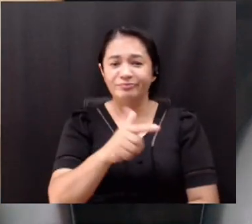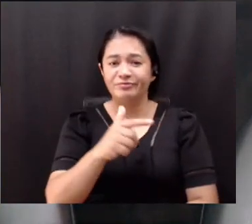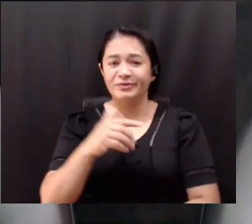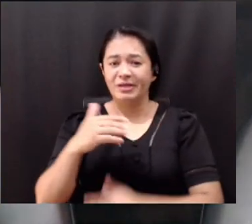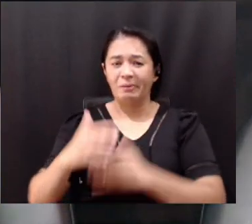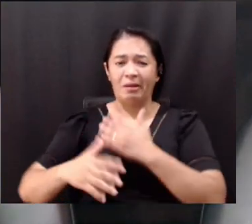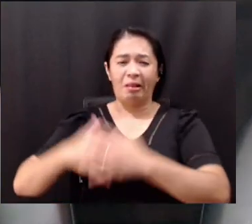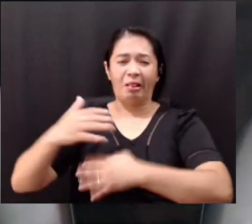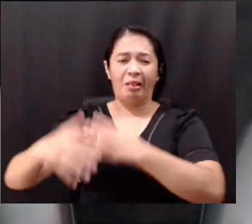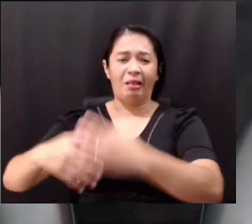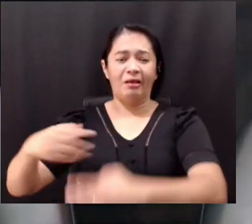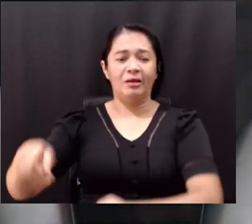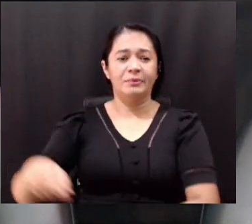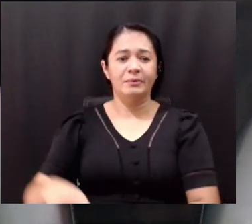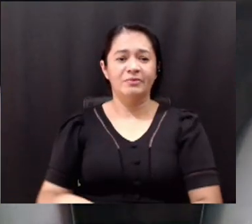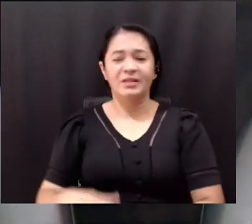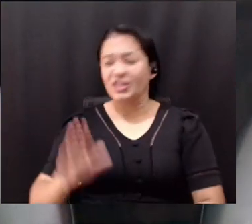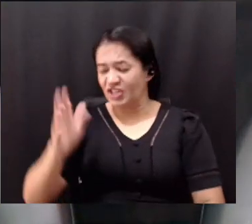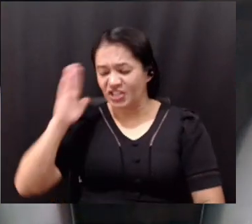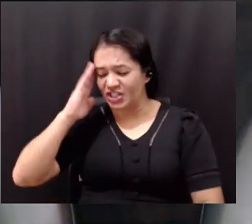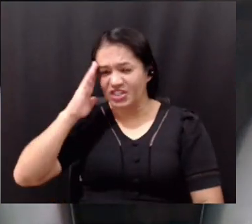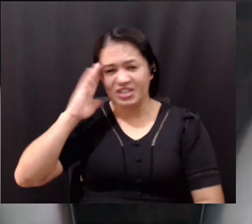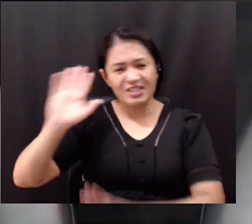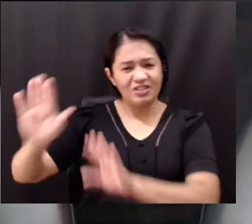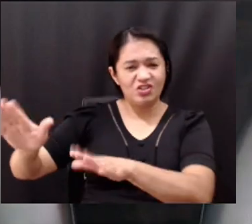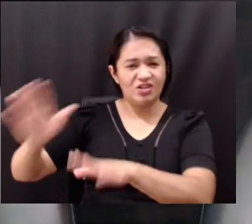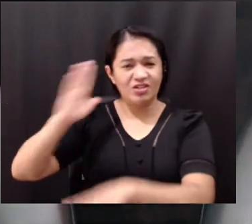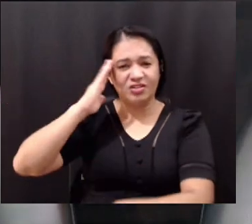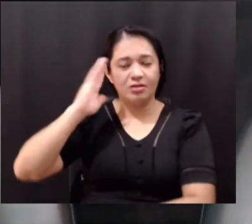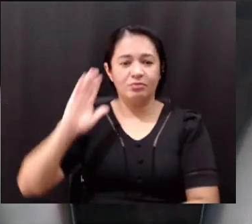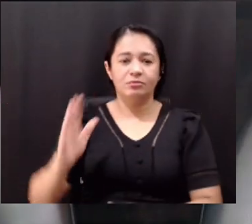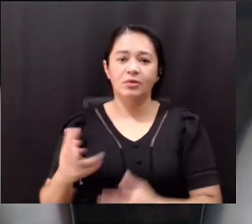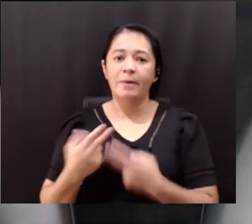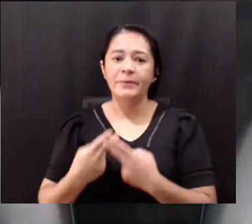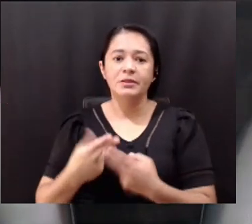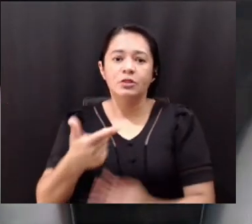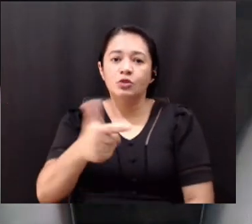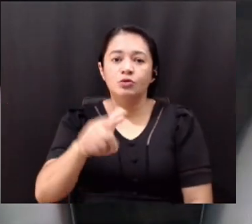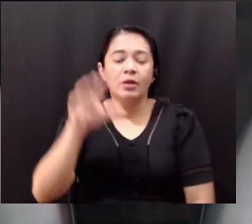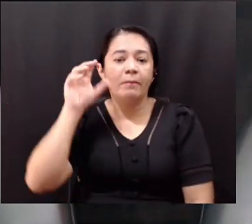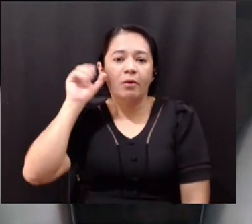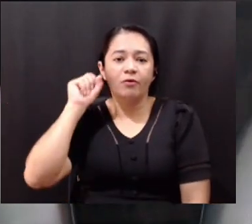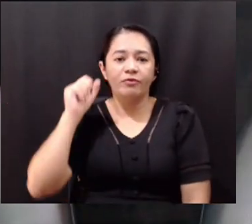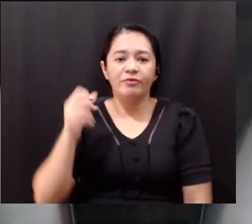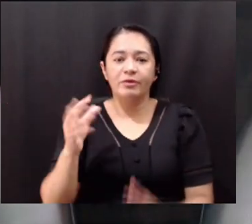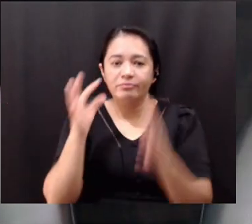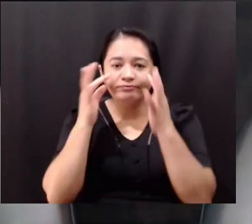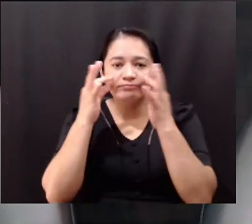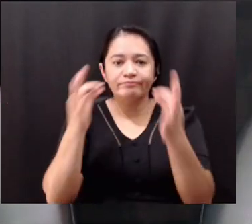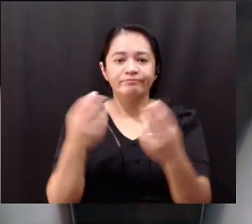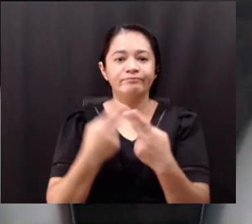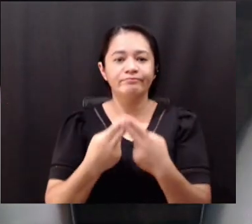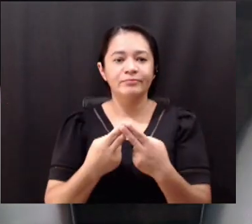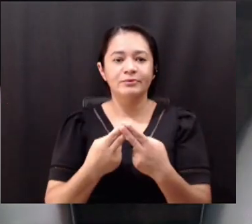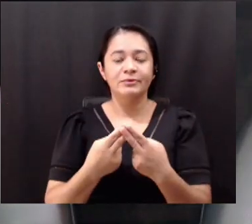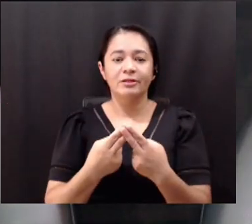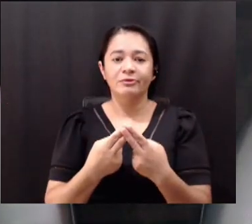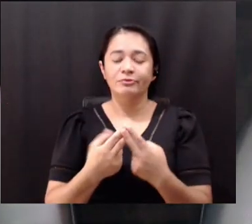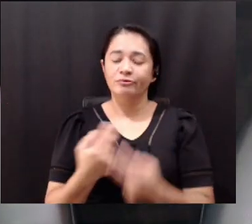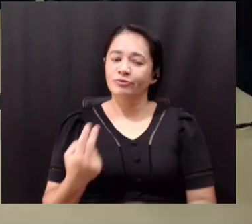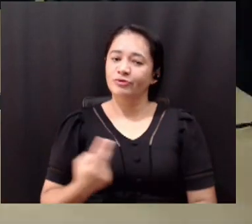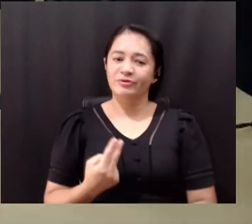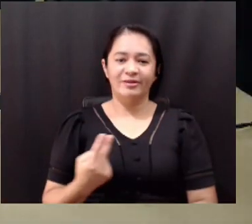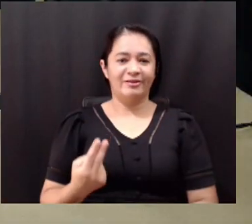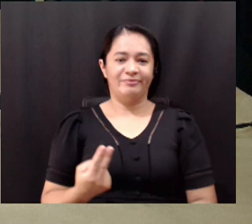já entendi tudo que você está falando, é assim, assim. Então, essa pessoa, ela não está cabendo dentro dela.